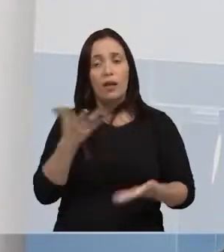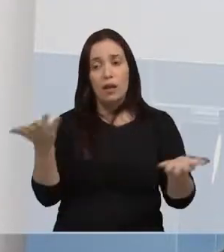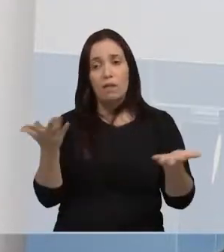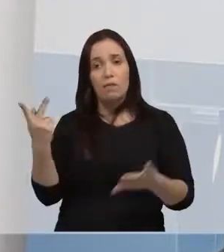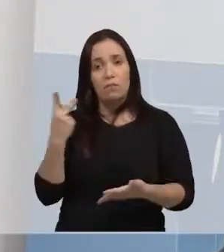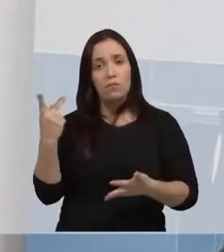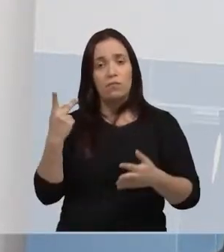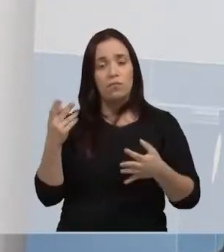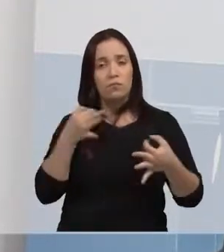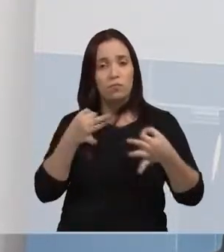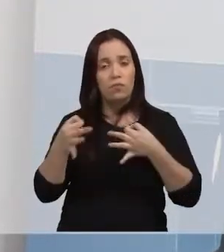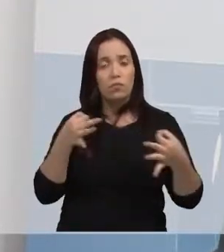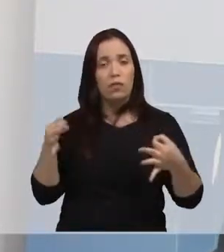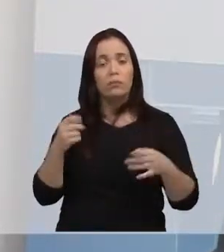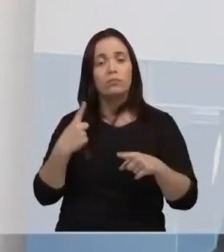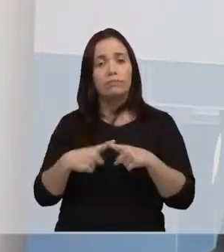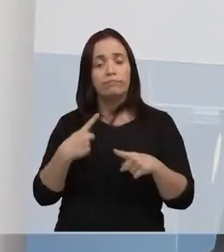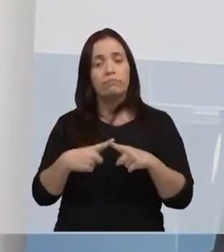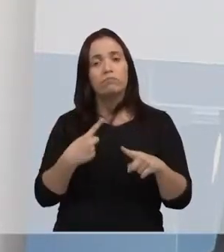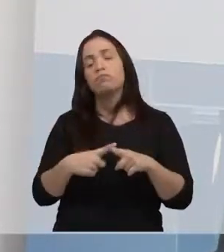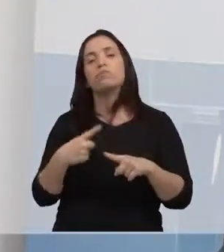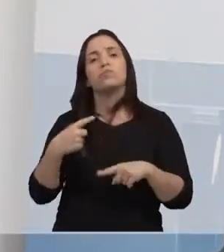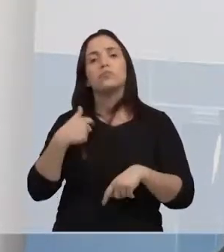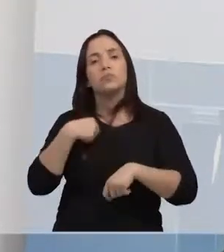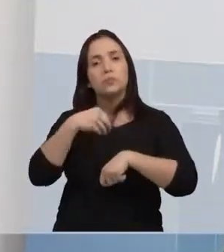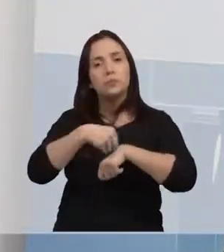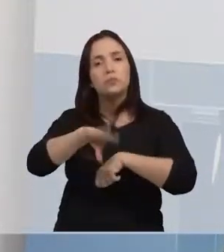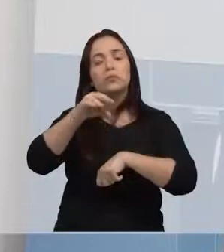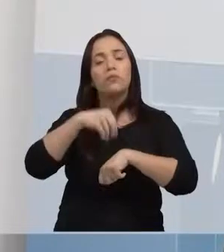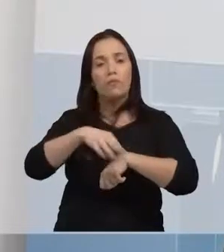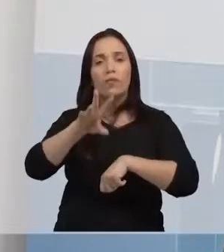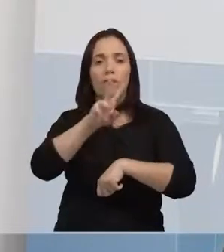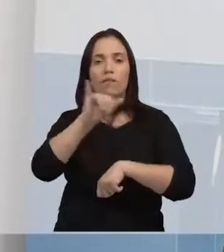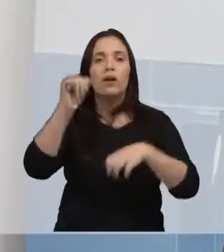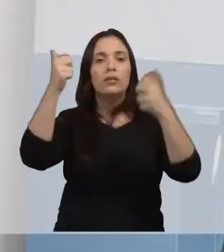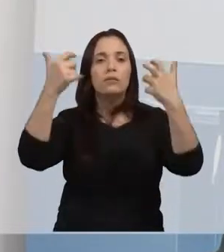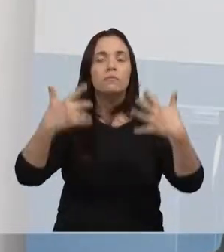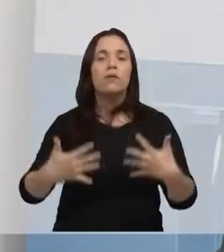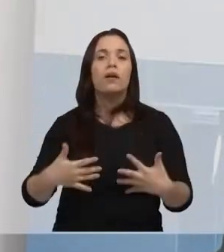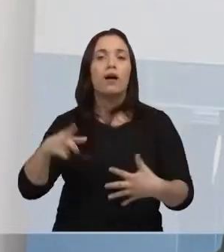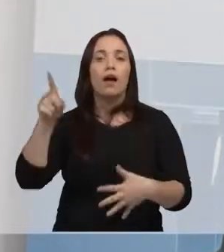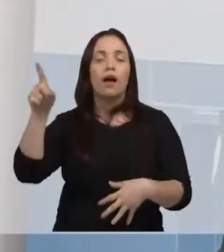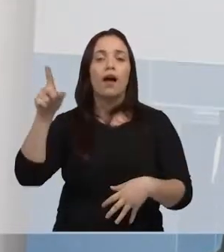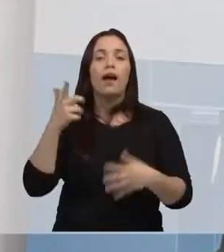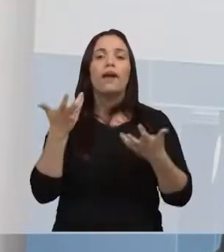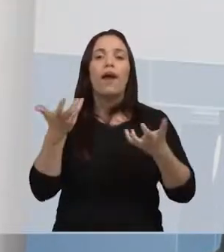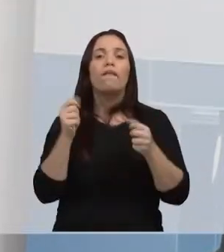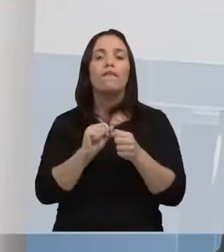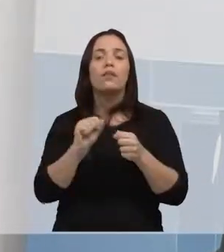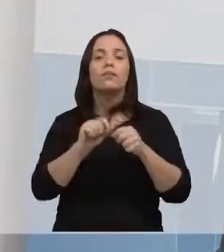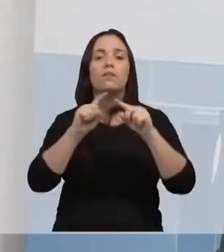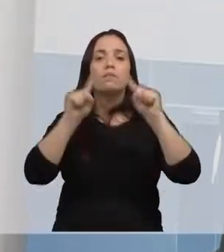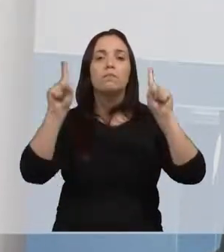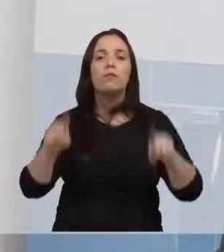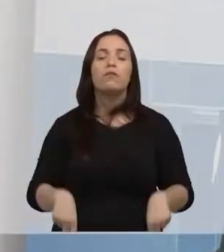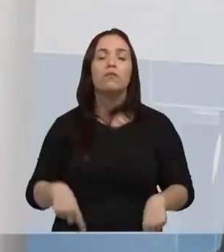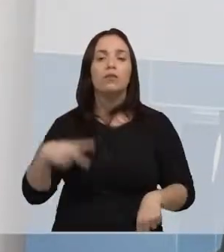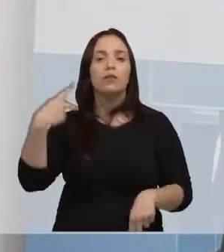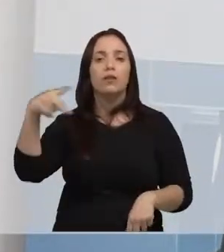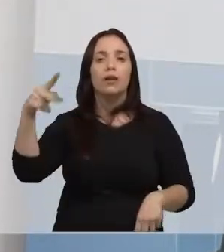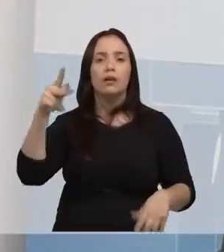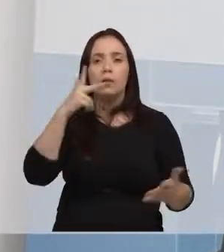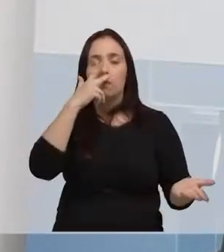isso aqui porque... É com o aval do Lula. Eu vou passar para vocês os passos que eles queriam dar, que é uns passos de